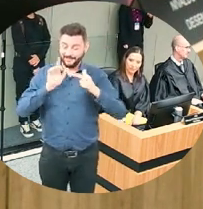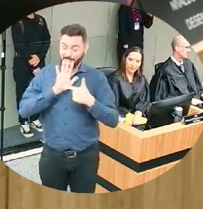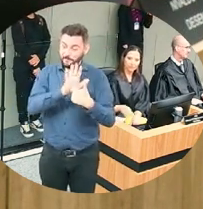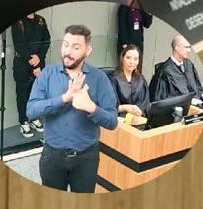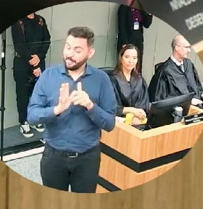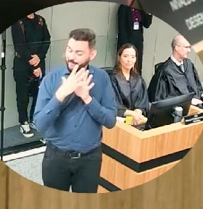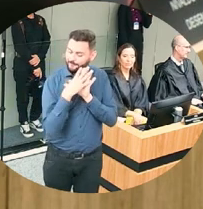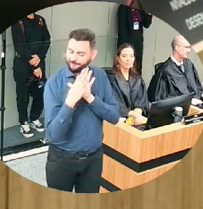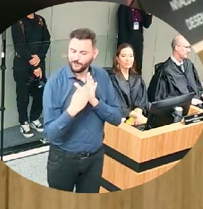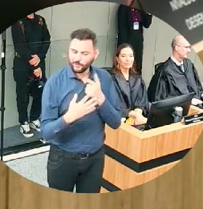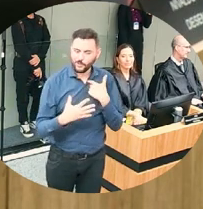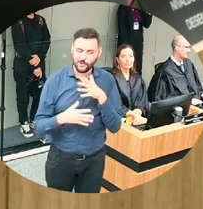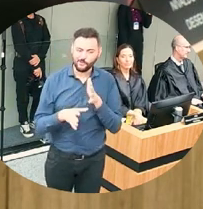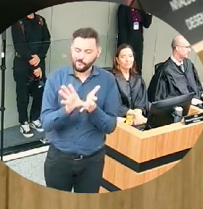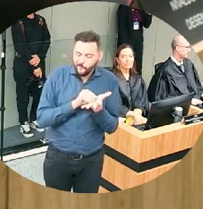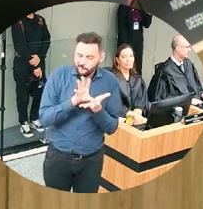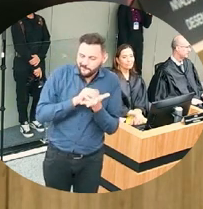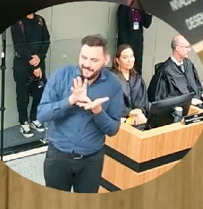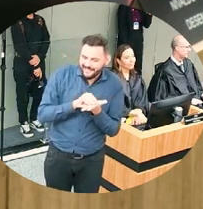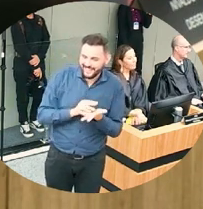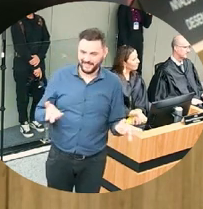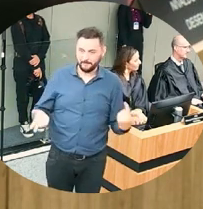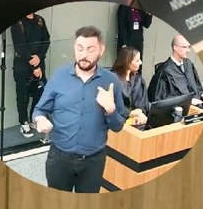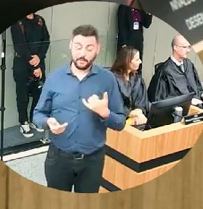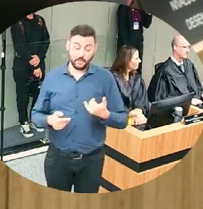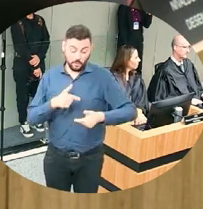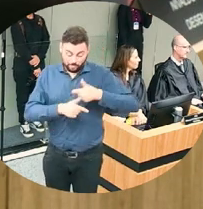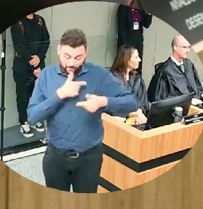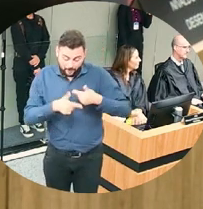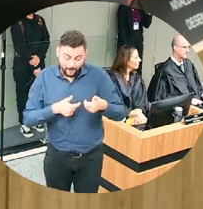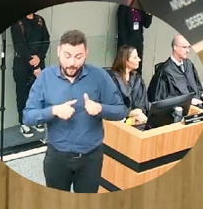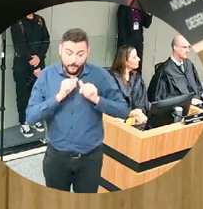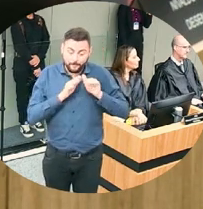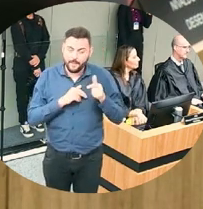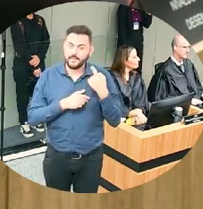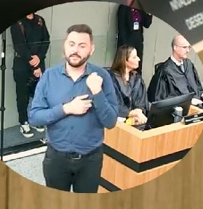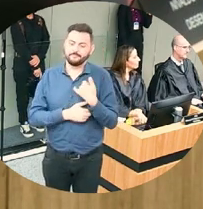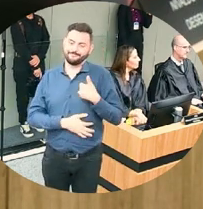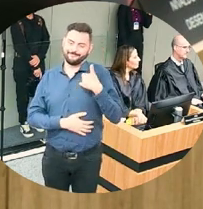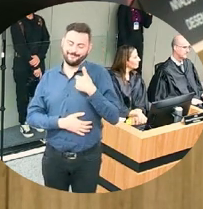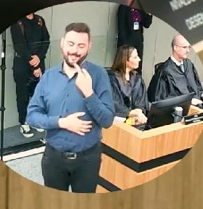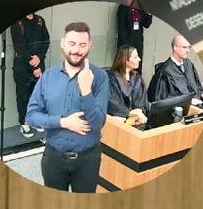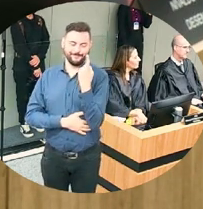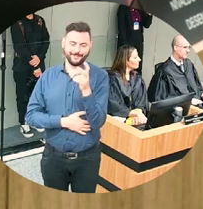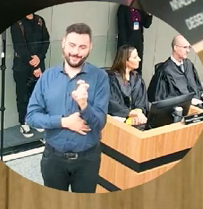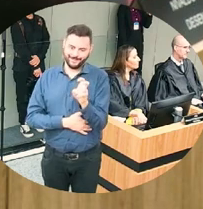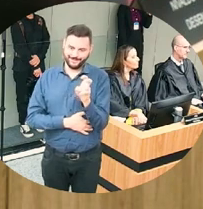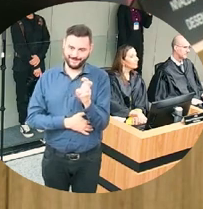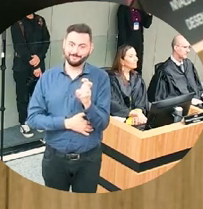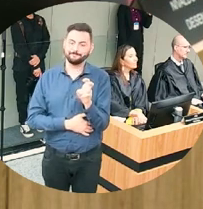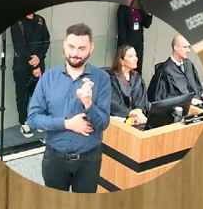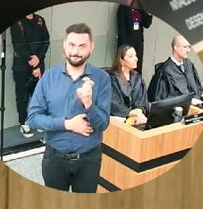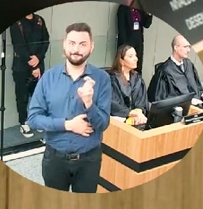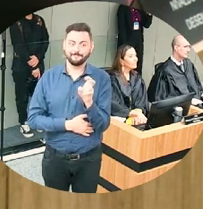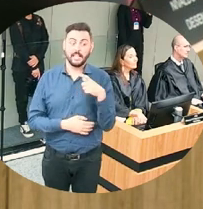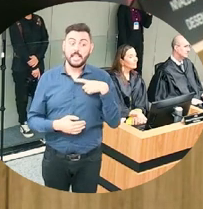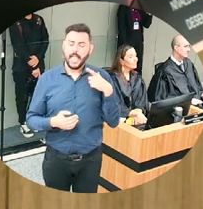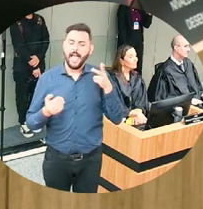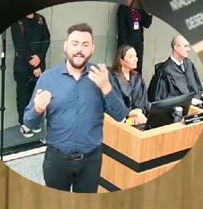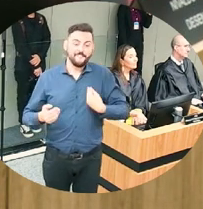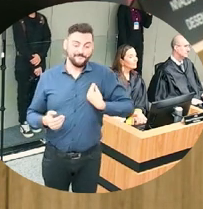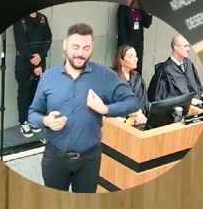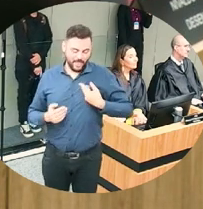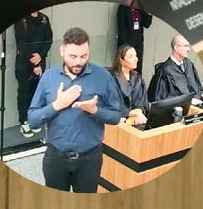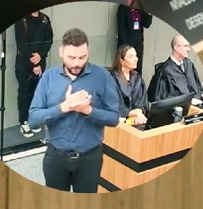o trabalho formal iniciou aos 15 anos e conforme ponderou o próprio Desembargador Amarildo se dizem que a vida começa aos